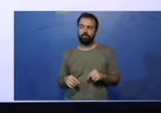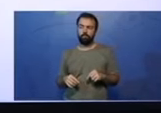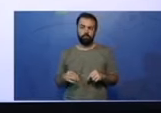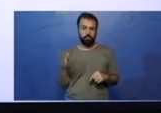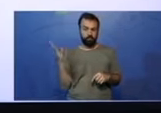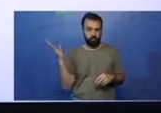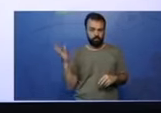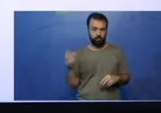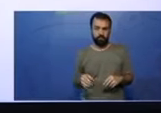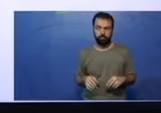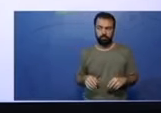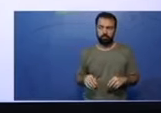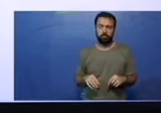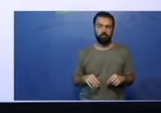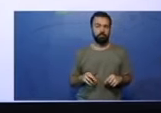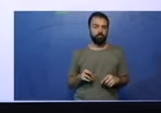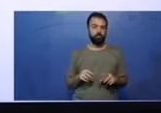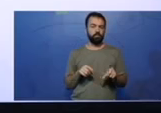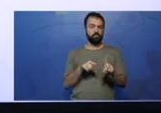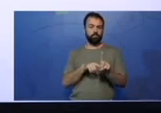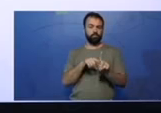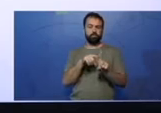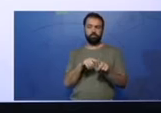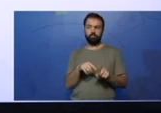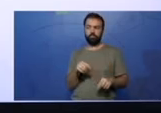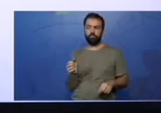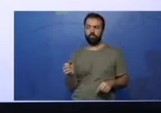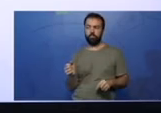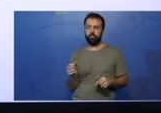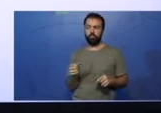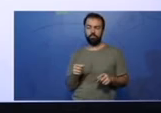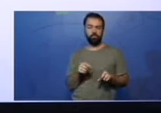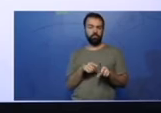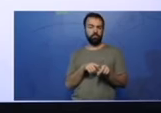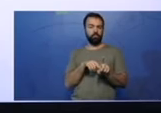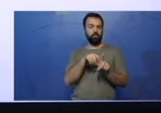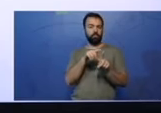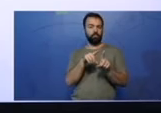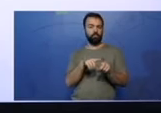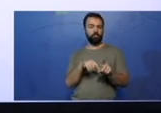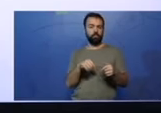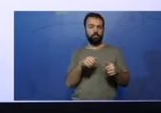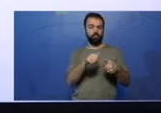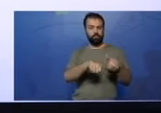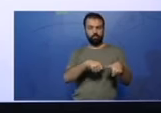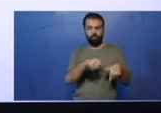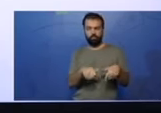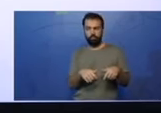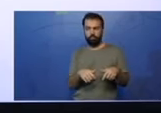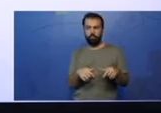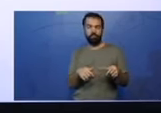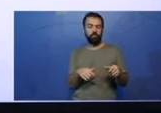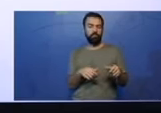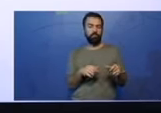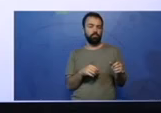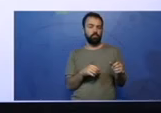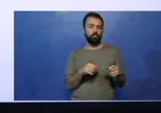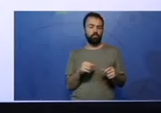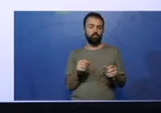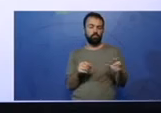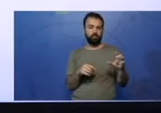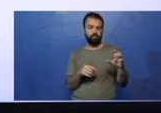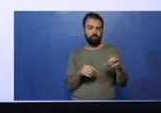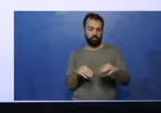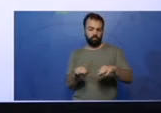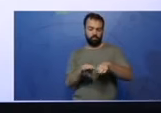Aqui nós temos a temperatura de ebulição da água ao nível do mar, que é 100 graus,